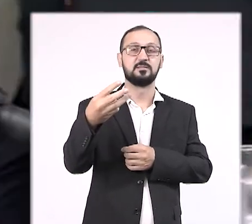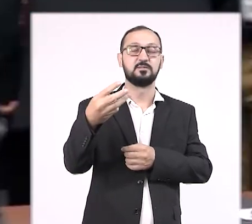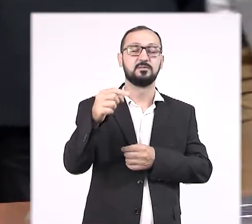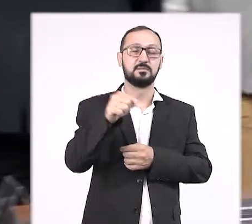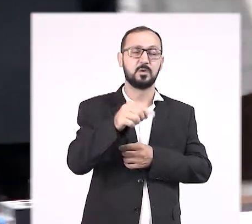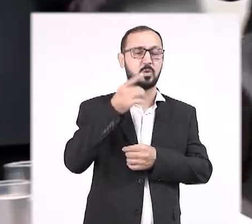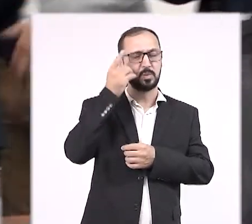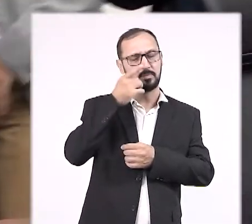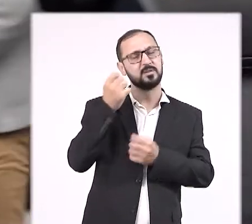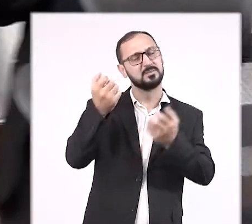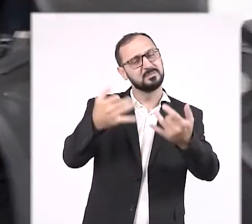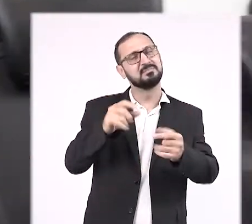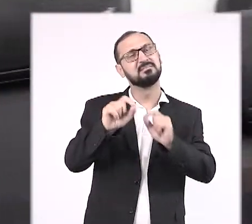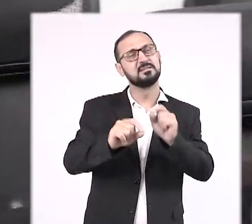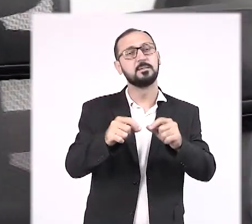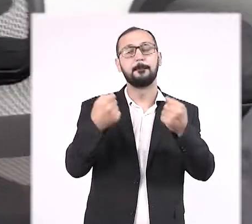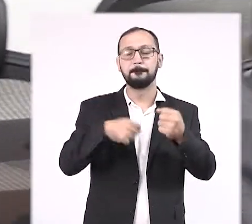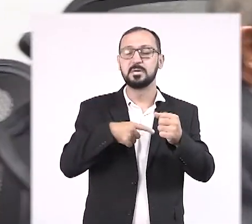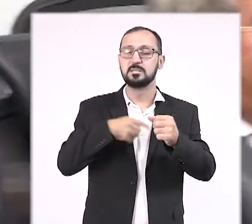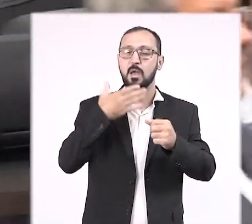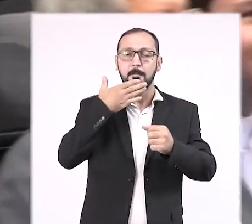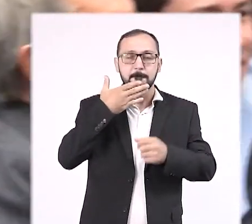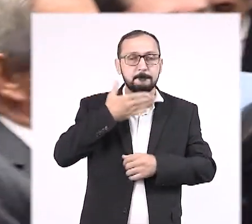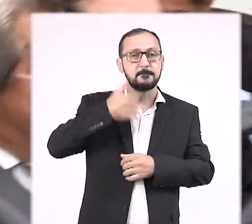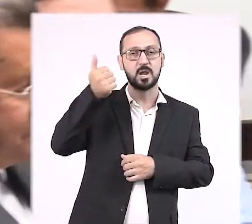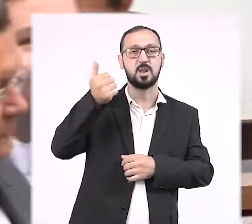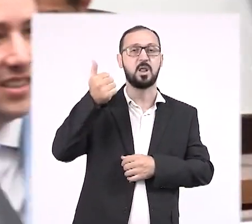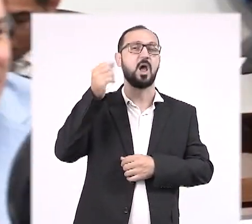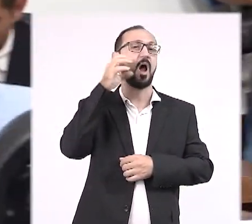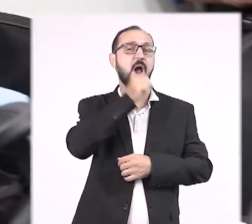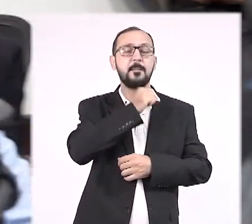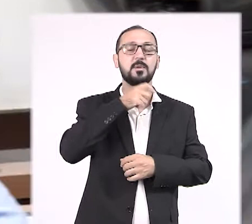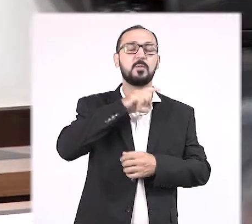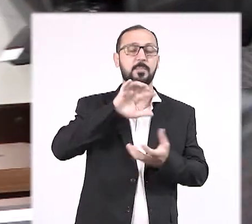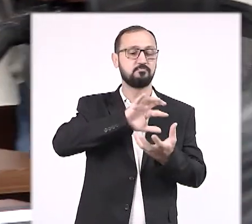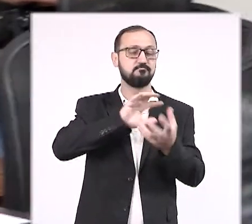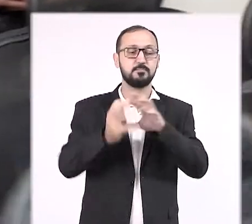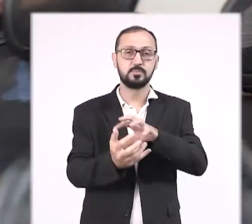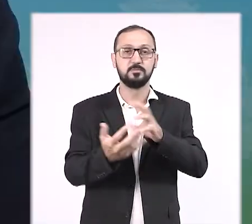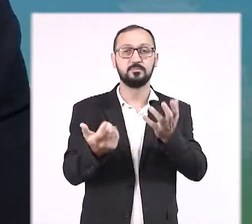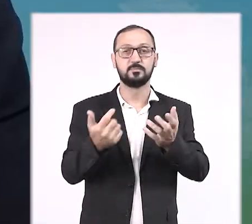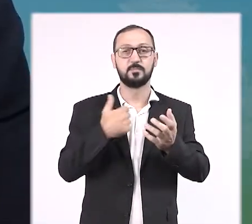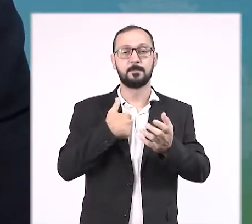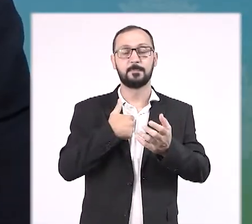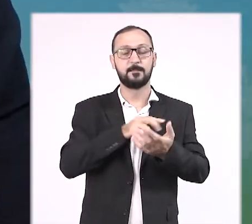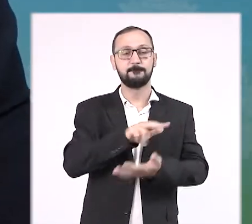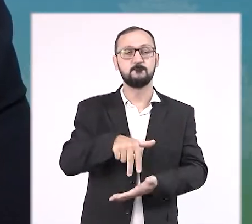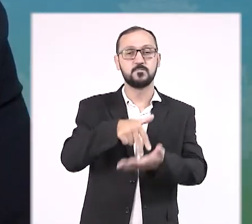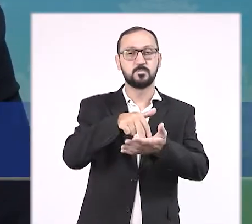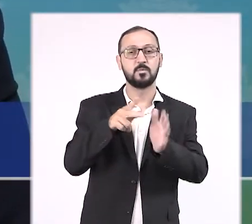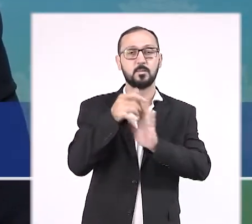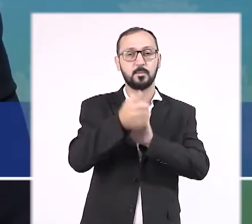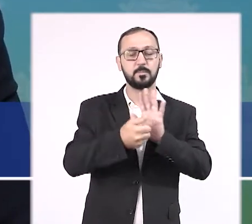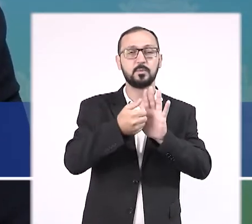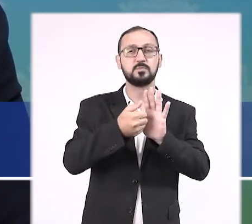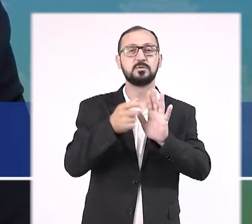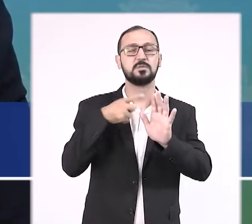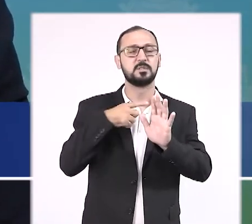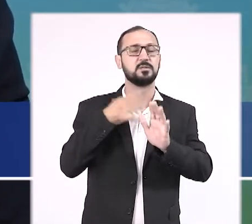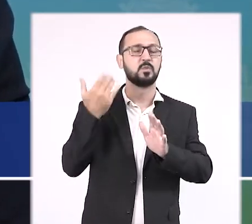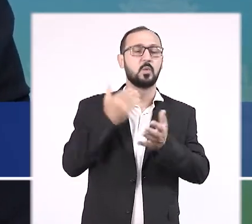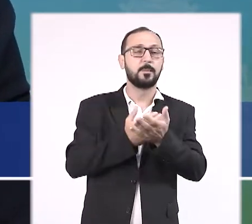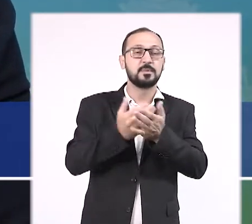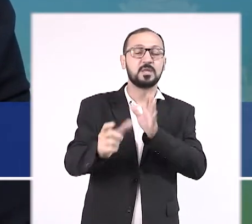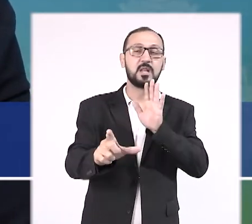26,3%. Para o parlamentar, é preciso sair na frente para mudar esse cenário no Estado. Eu sou autor aqui nesta casa do projeto da